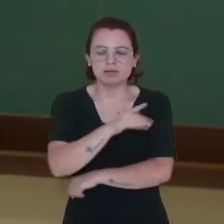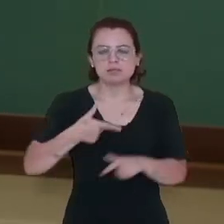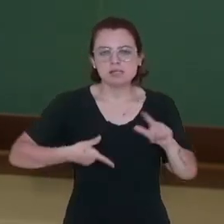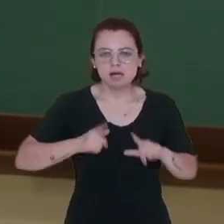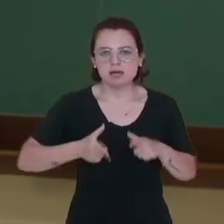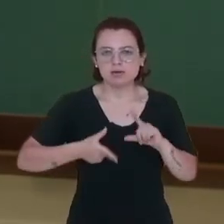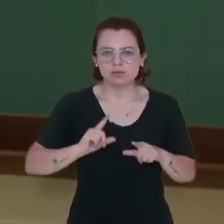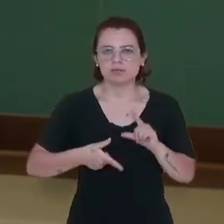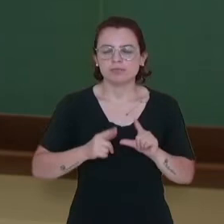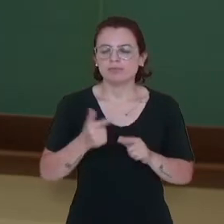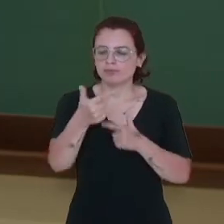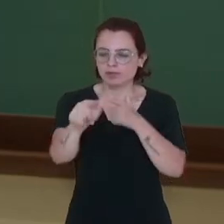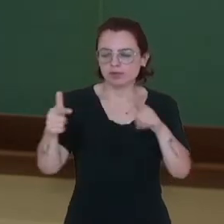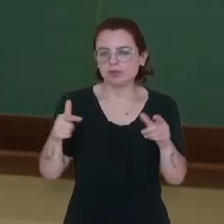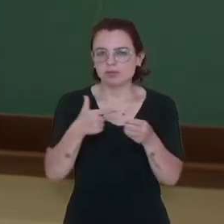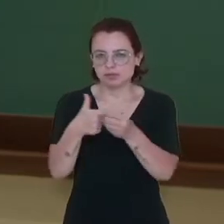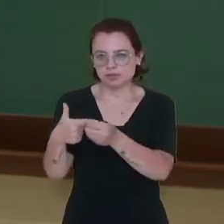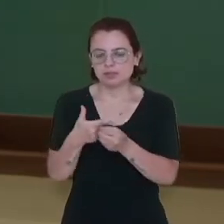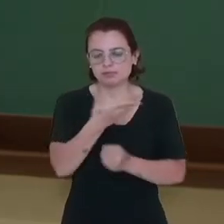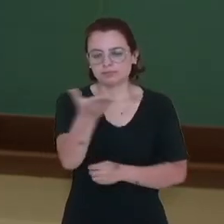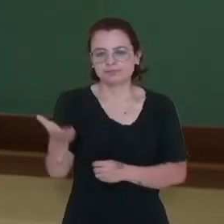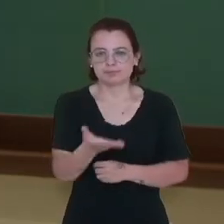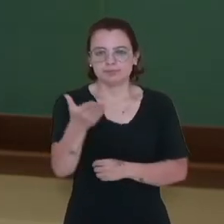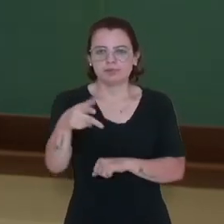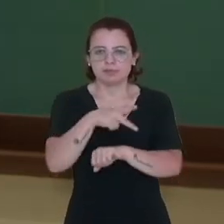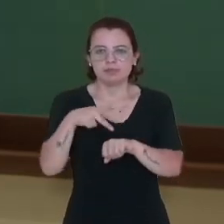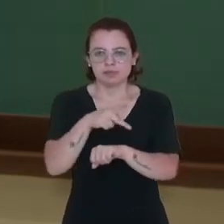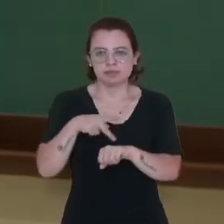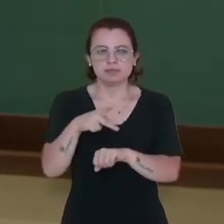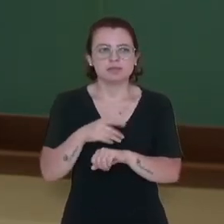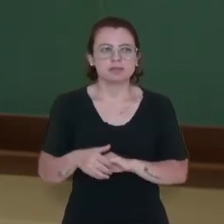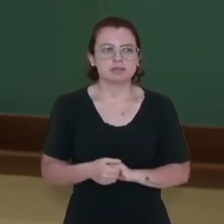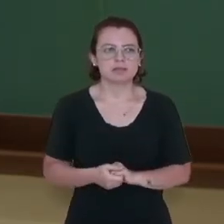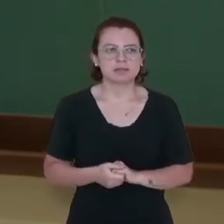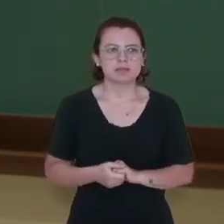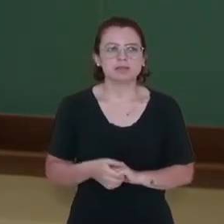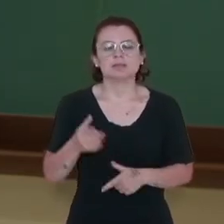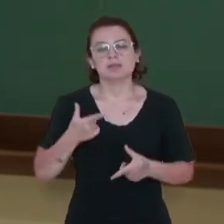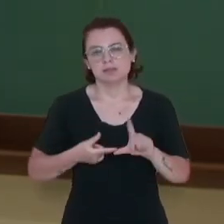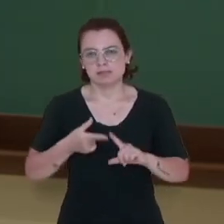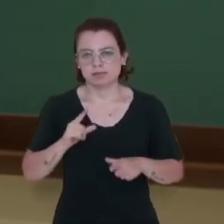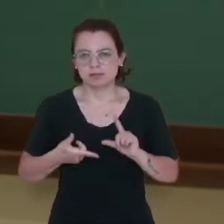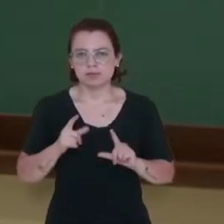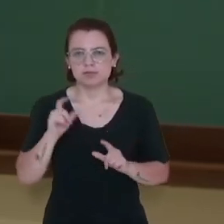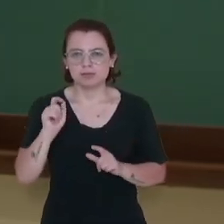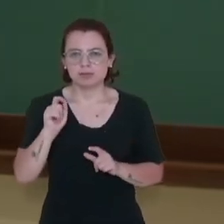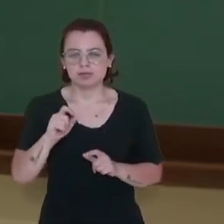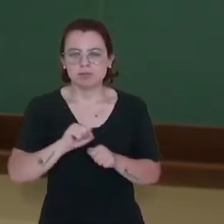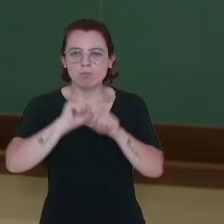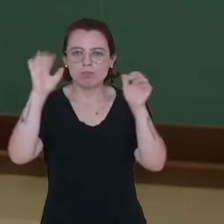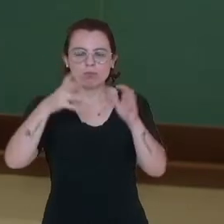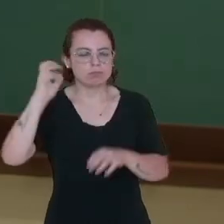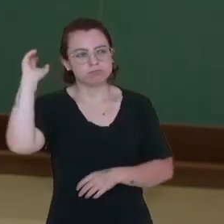Israel, ou outras cidades daquele país. Em contrapartida, Israel, então, lança bombas de